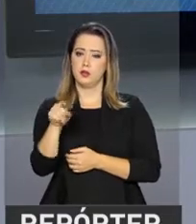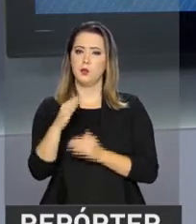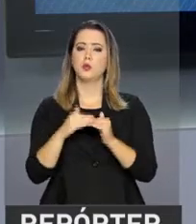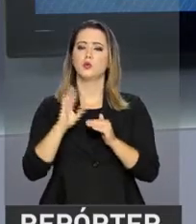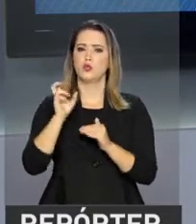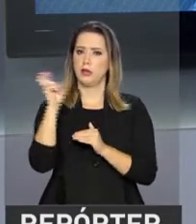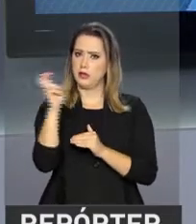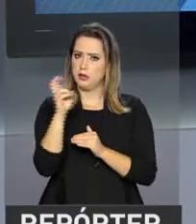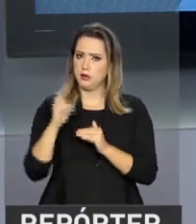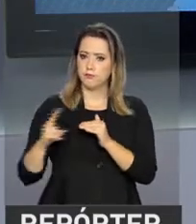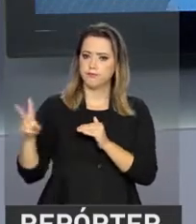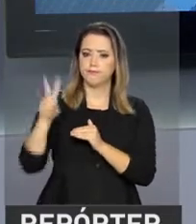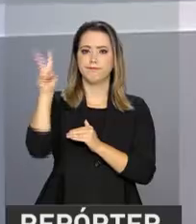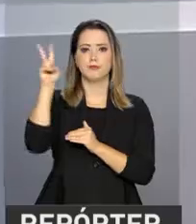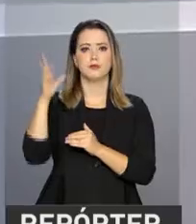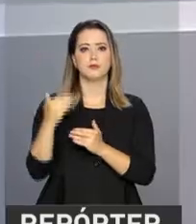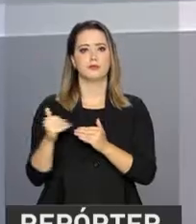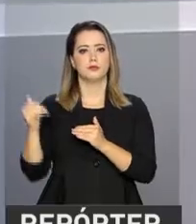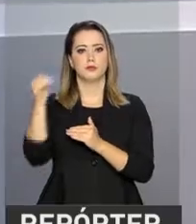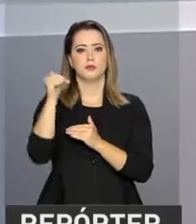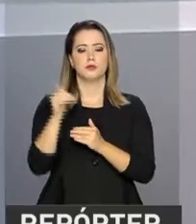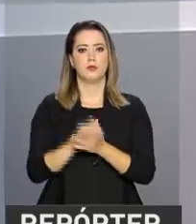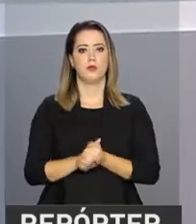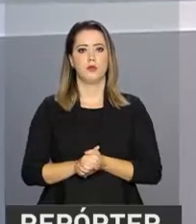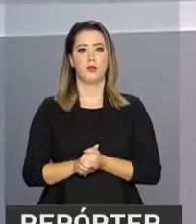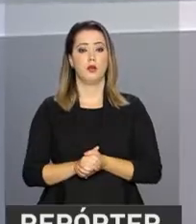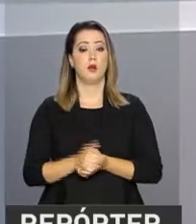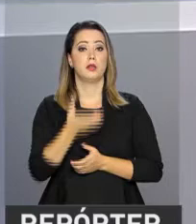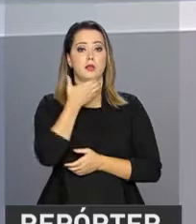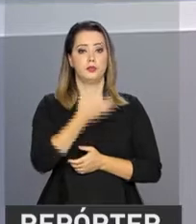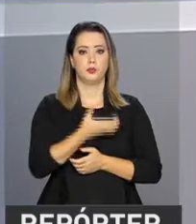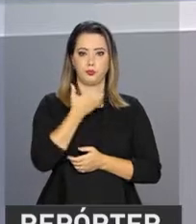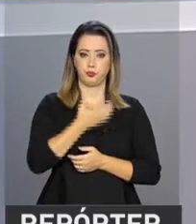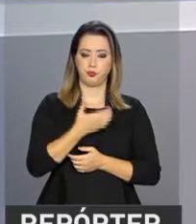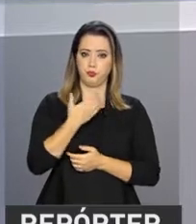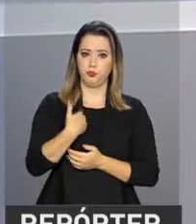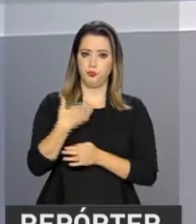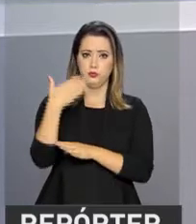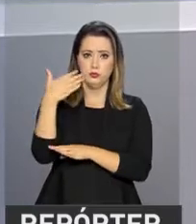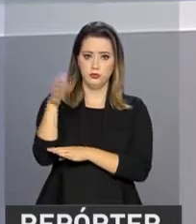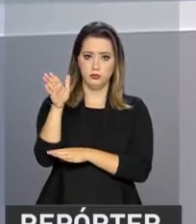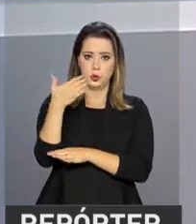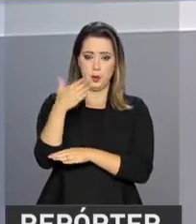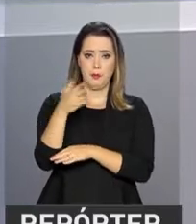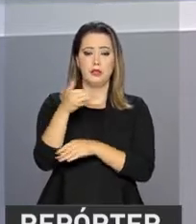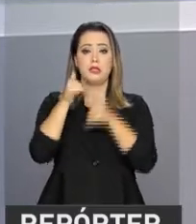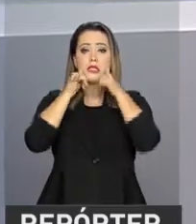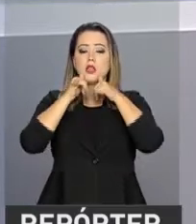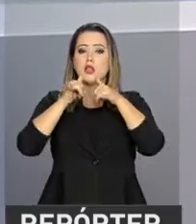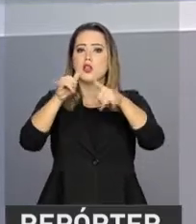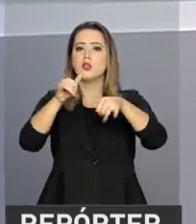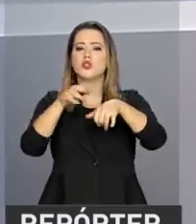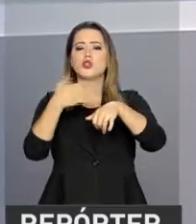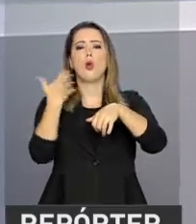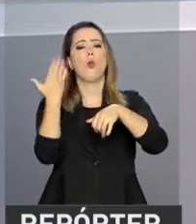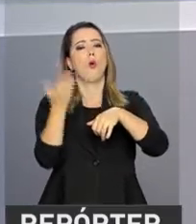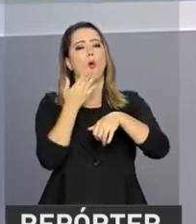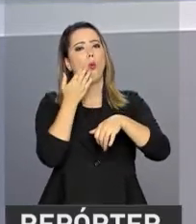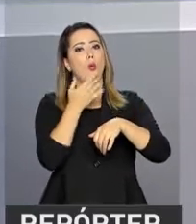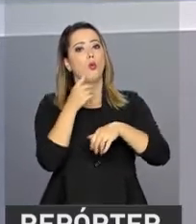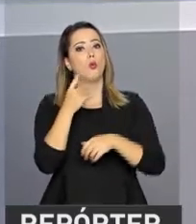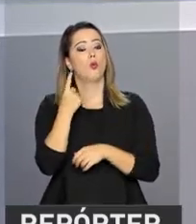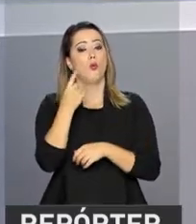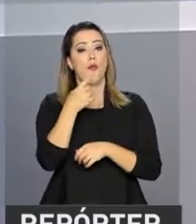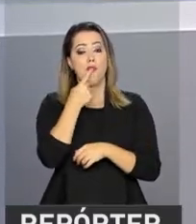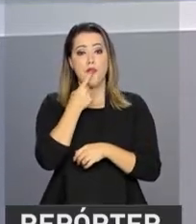janeiro de 2014 em dezembro a bandeira tarifária de energia elétrica vai ser vermelha patamar 11 ou seja